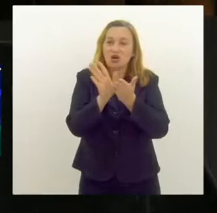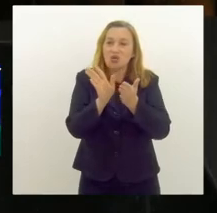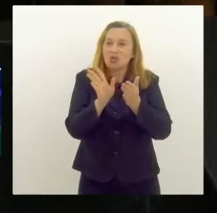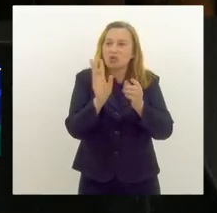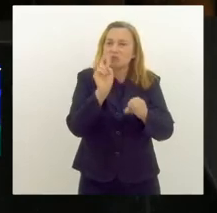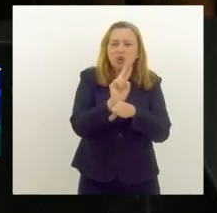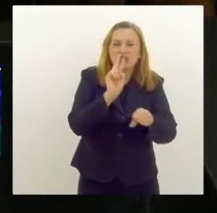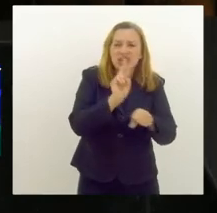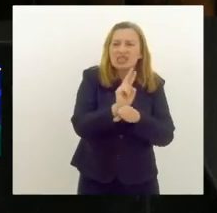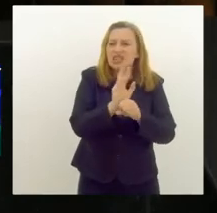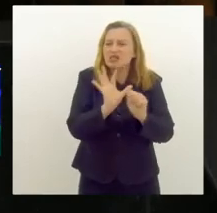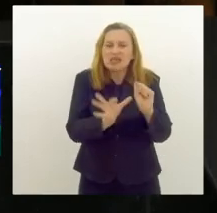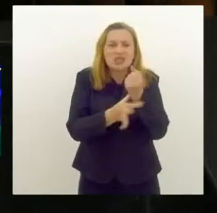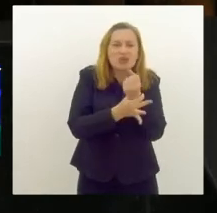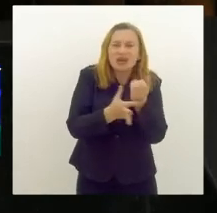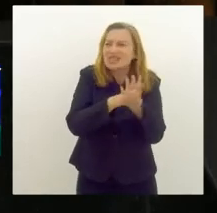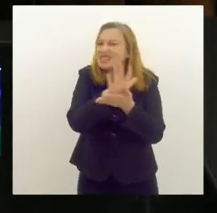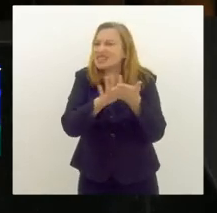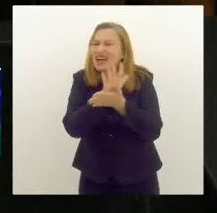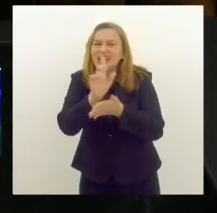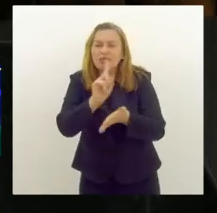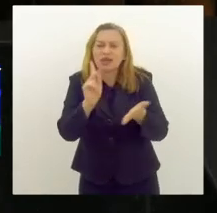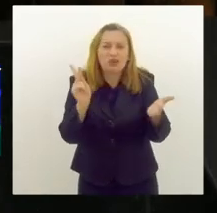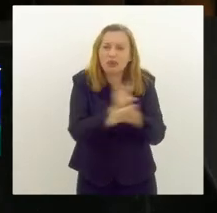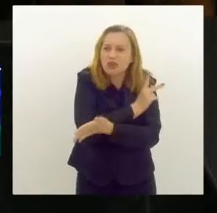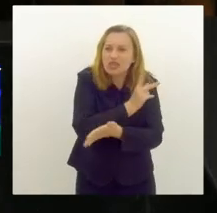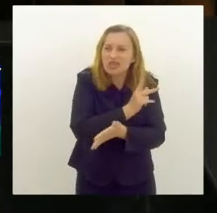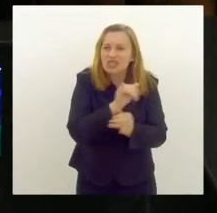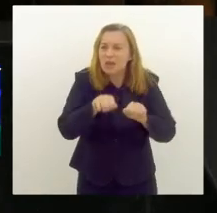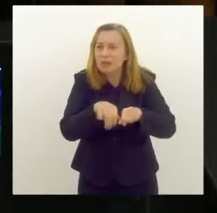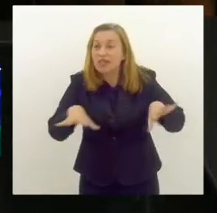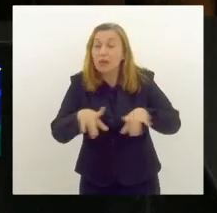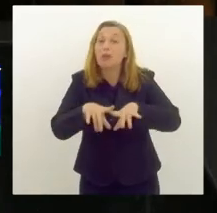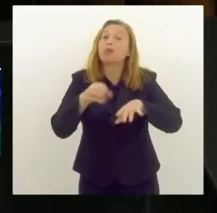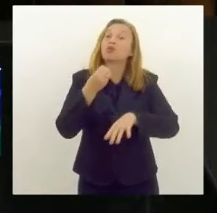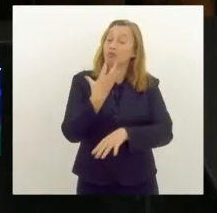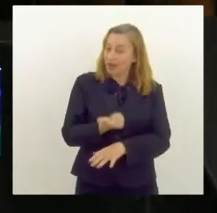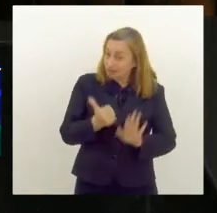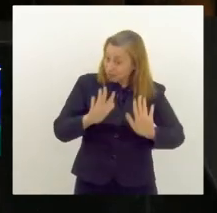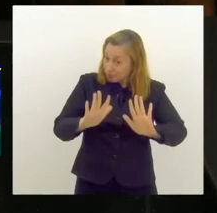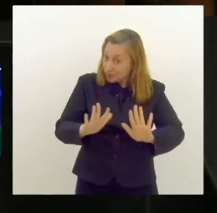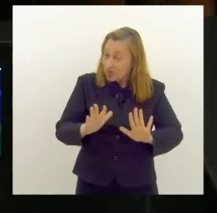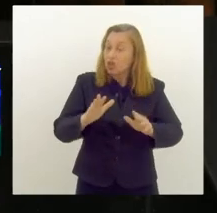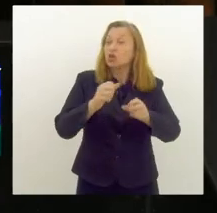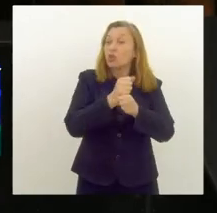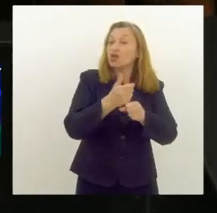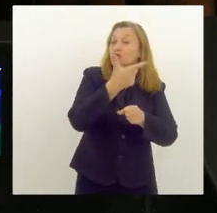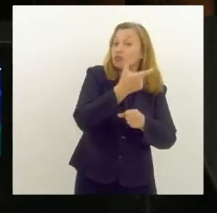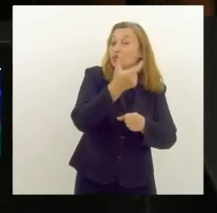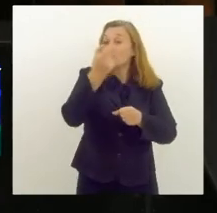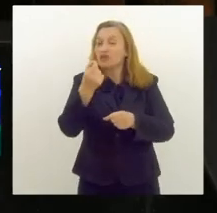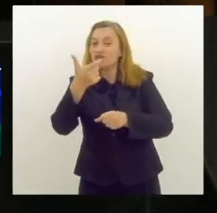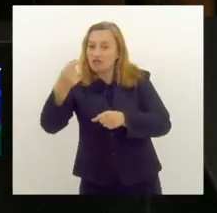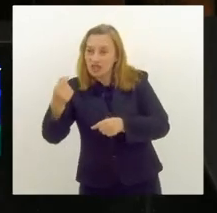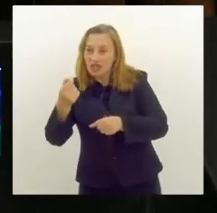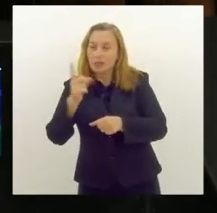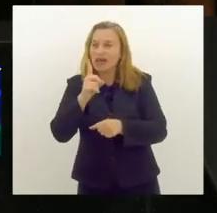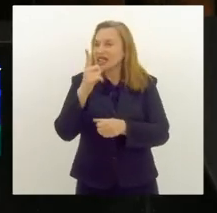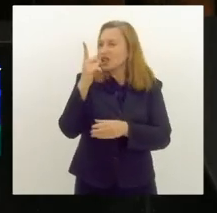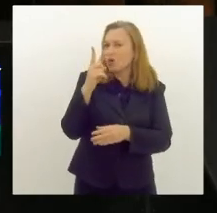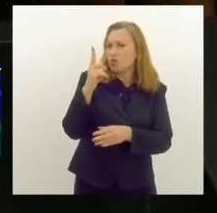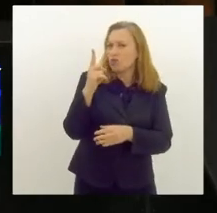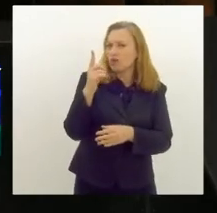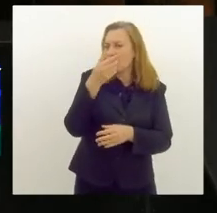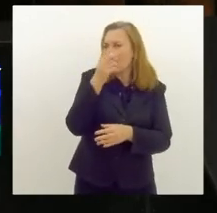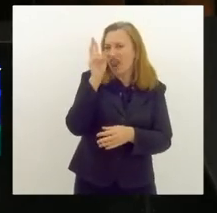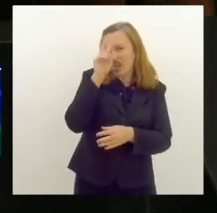que aquilo não aglomerasse, não acontecesse. Pois bem, em 2020... Para quem não recorda, foi um